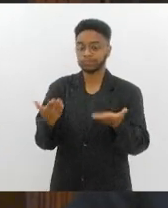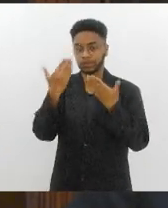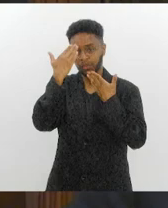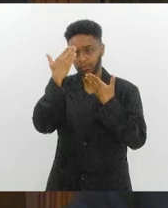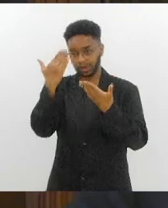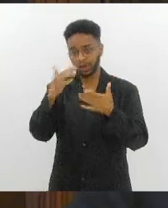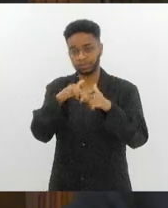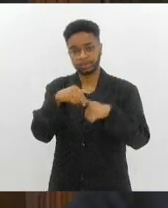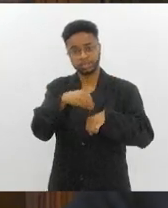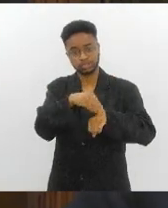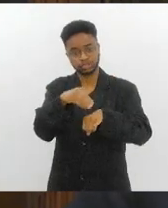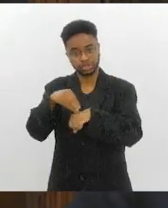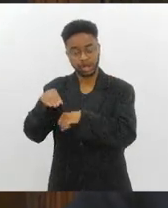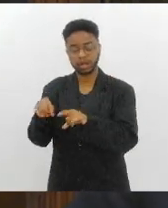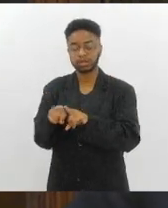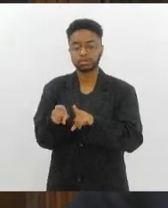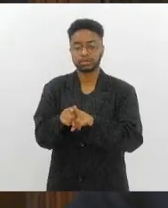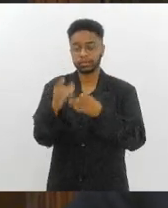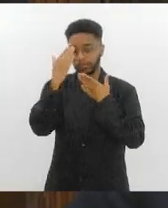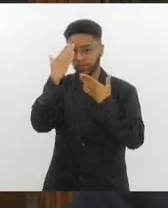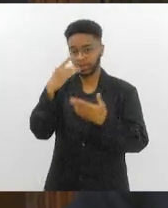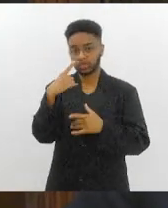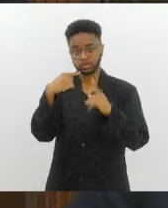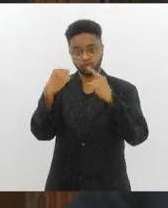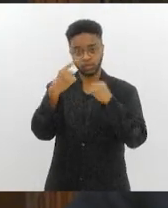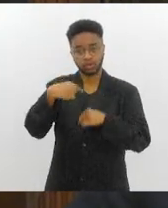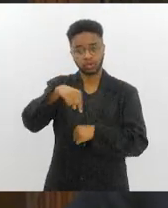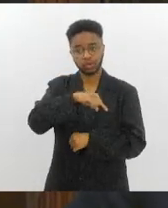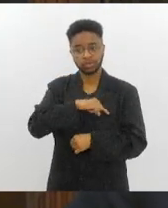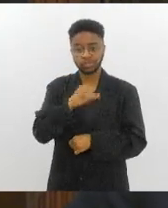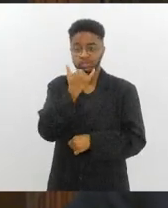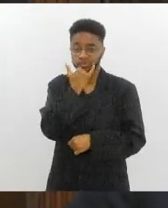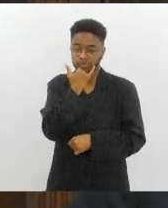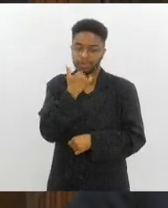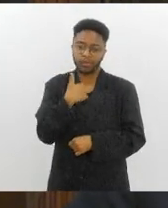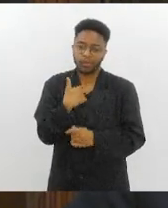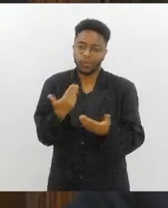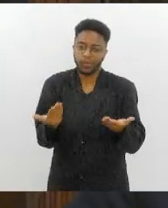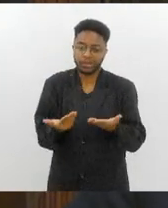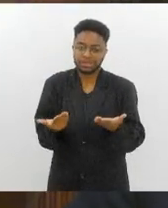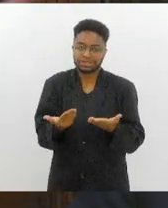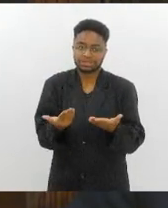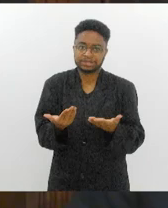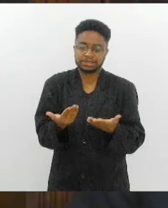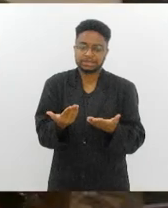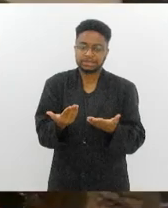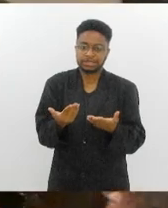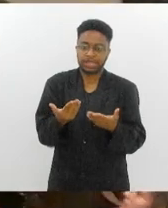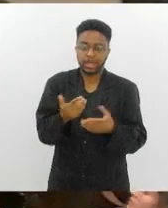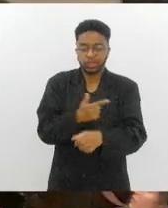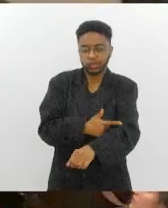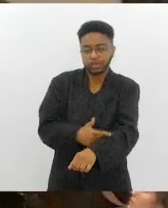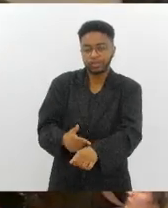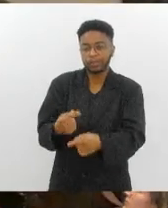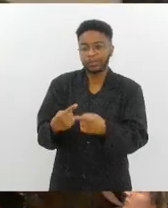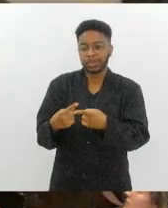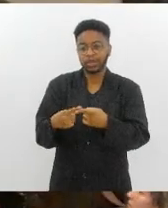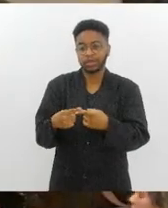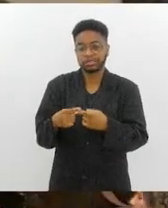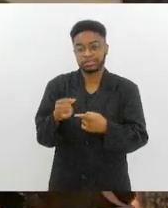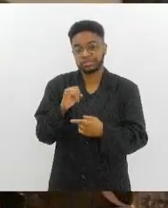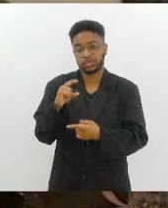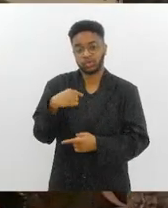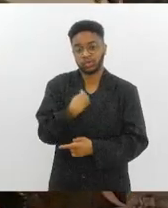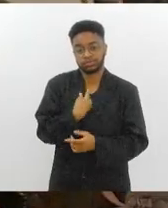indicação, muito obrigada por essa escolha. Me perdoem a educação hoje, apesar de que quando a gente faz arte, a gente educa, a